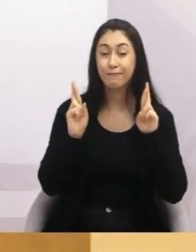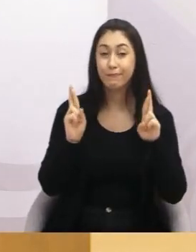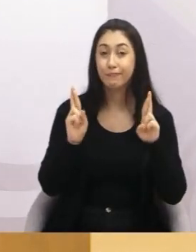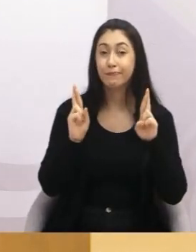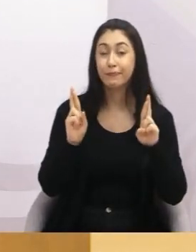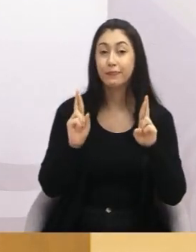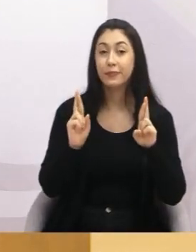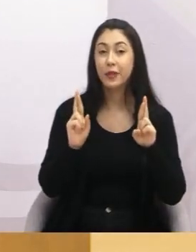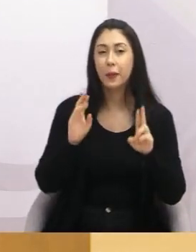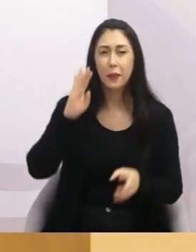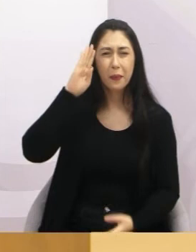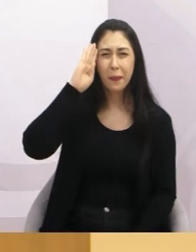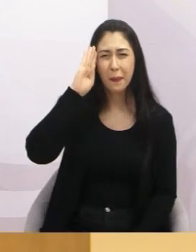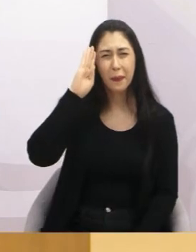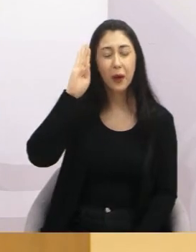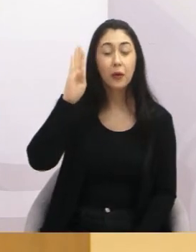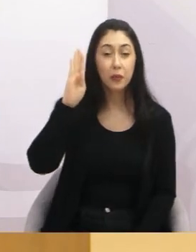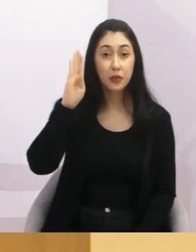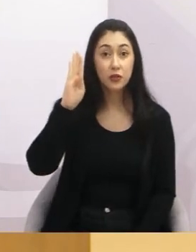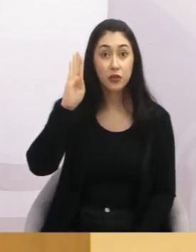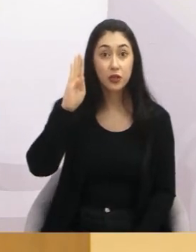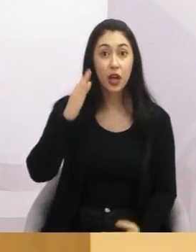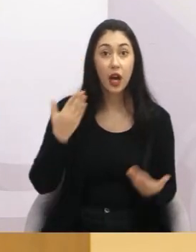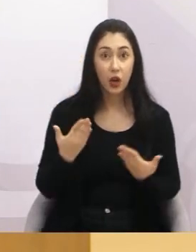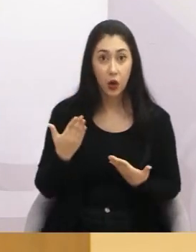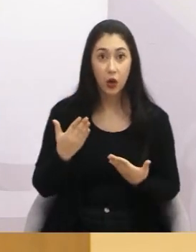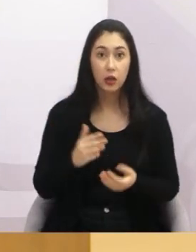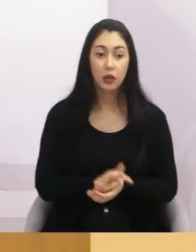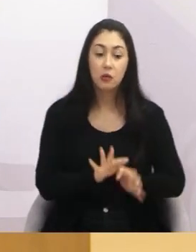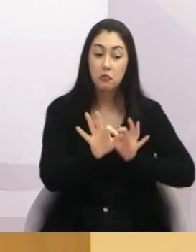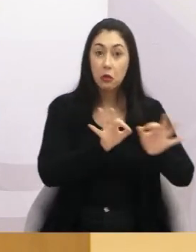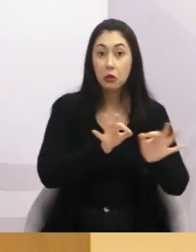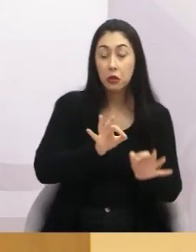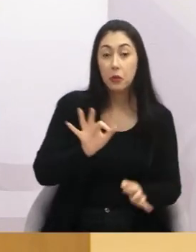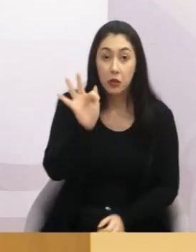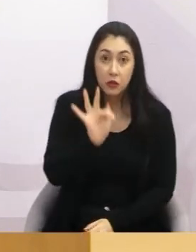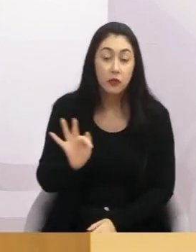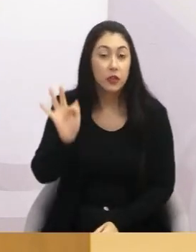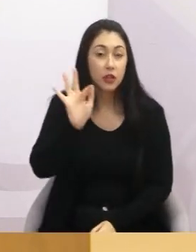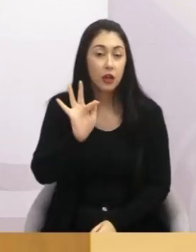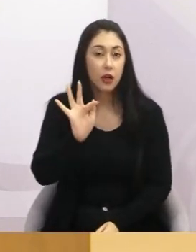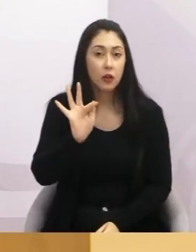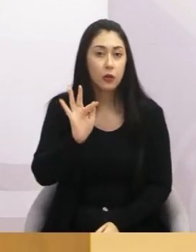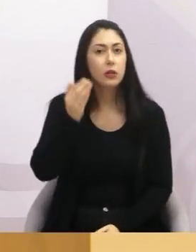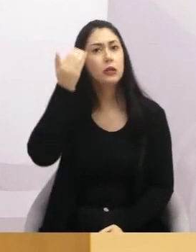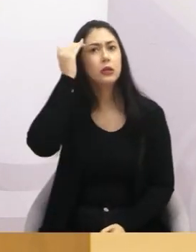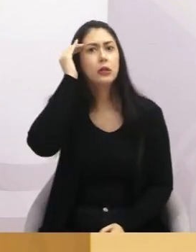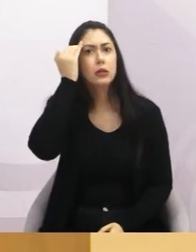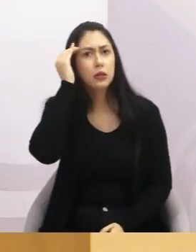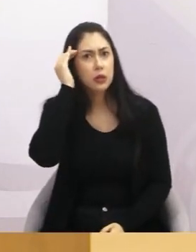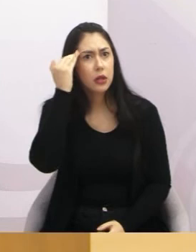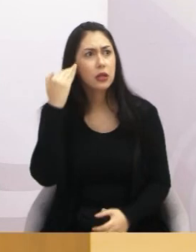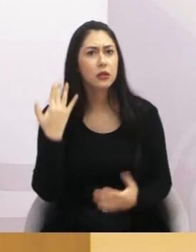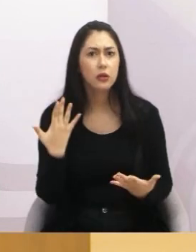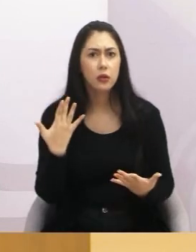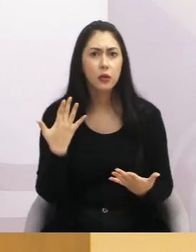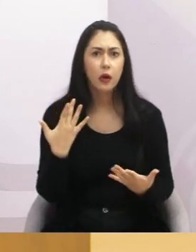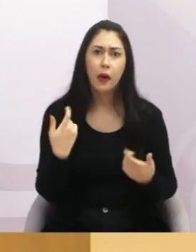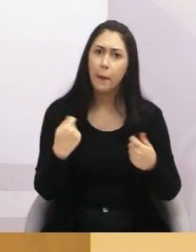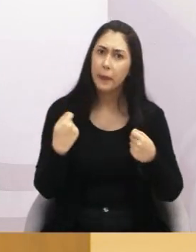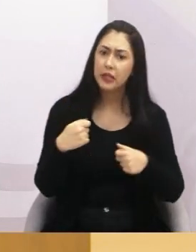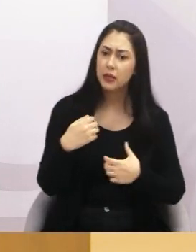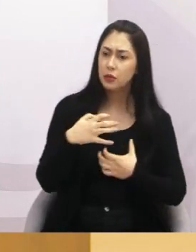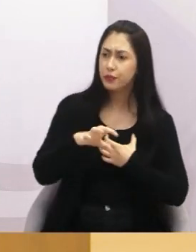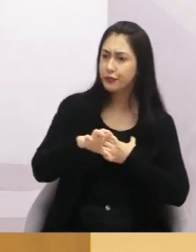em especial, no plano federal, sejam aí tocados, com uma dose de